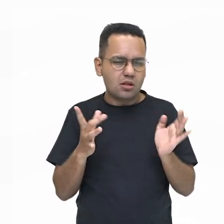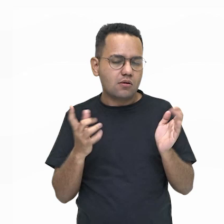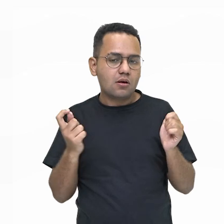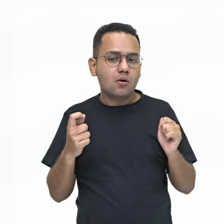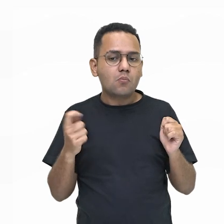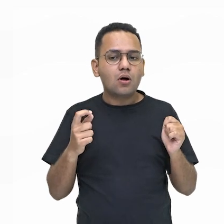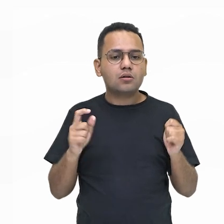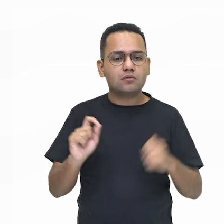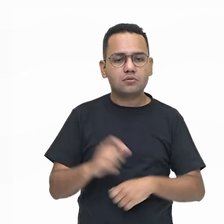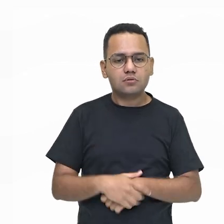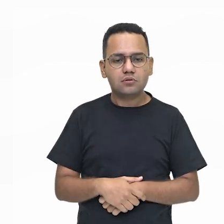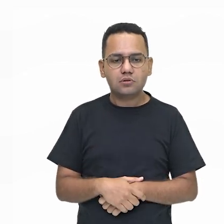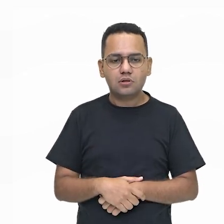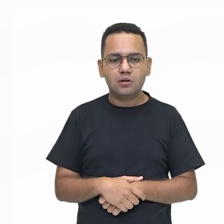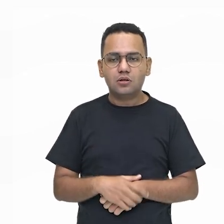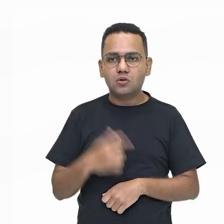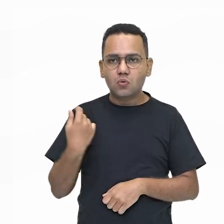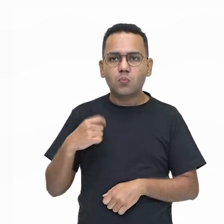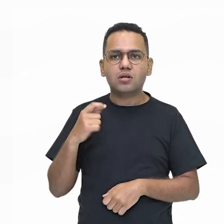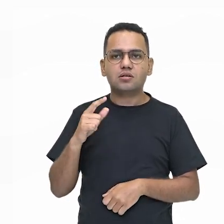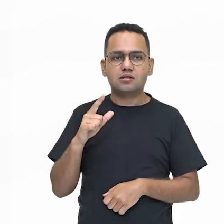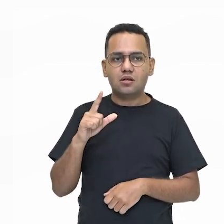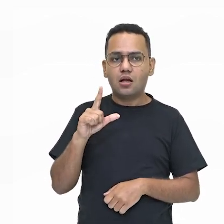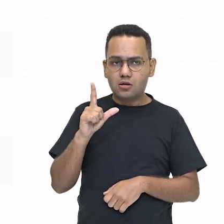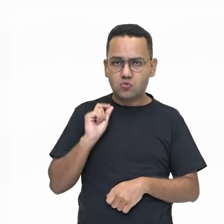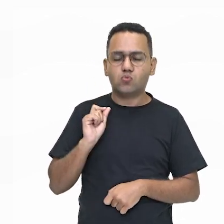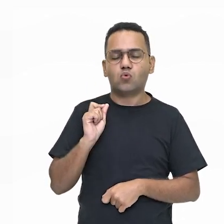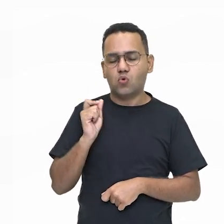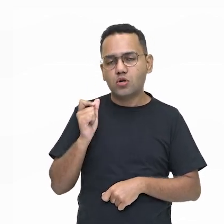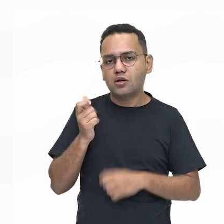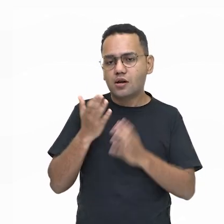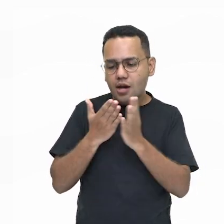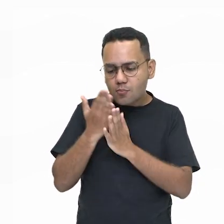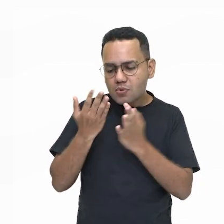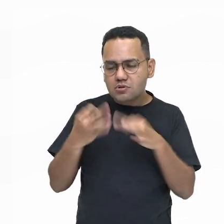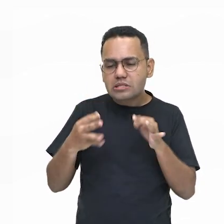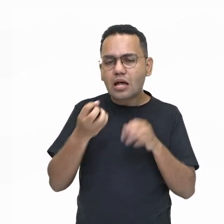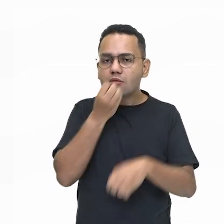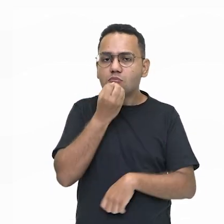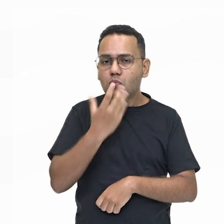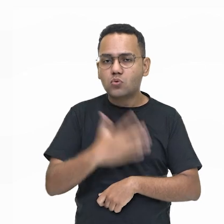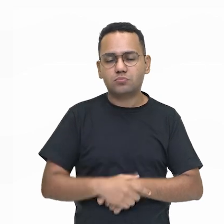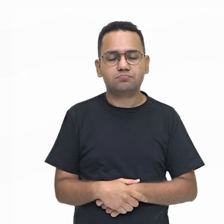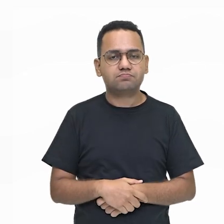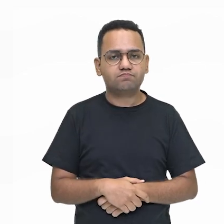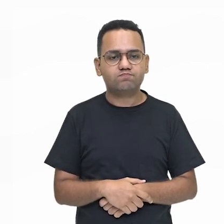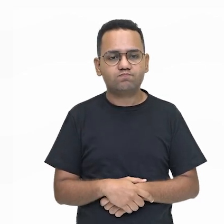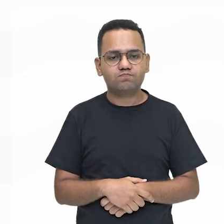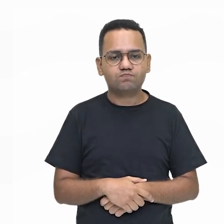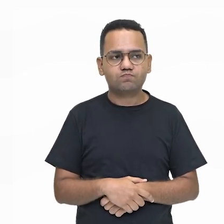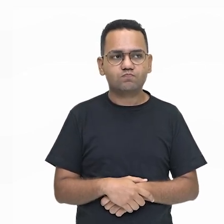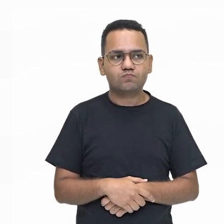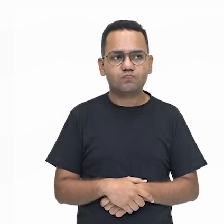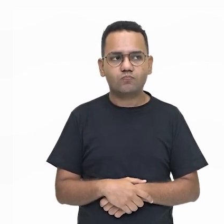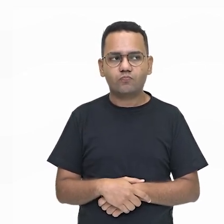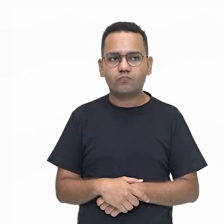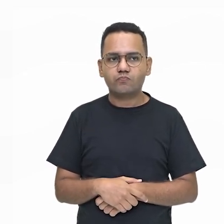adotar um estilo de vida saudável. Então, gente, a partir de agora,